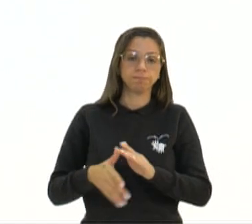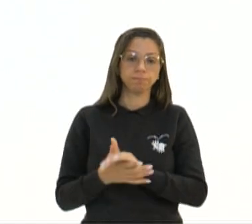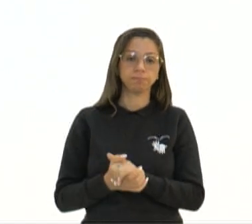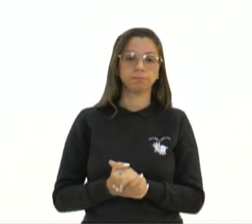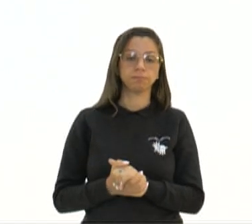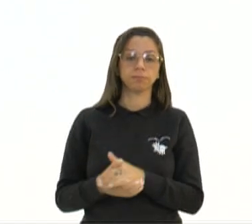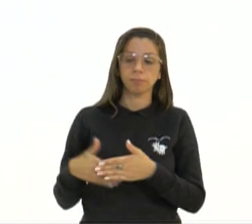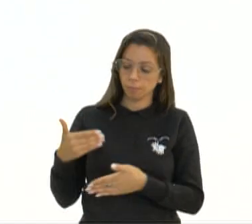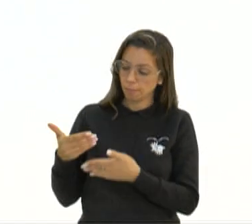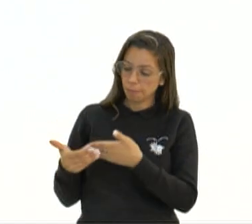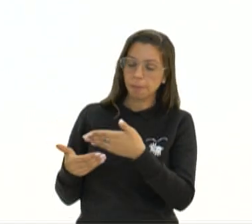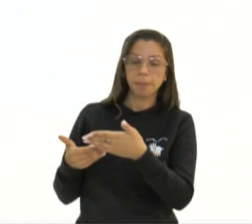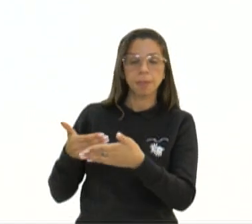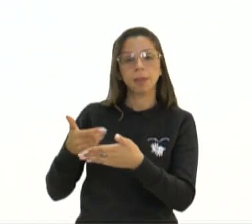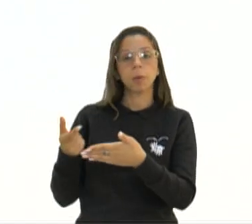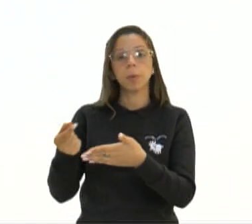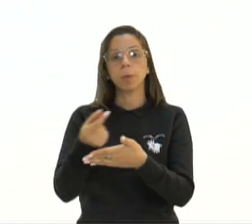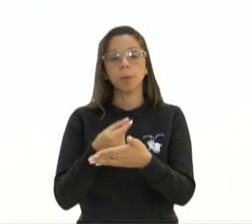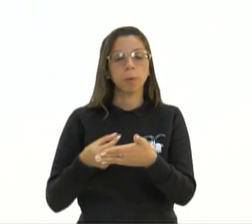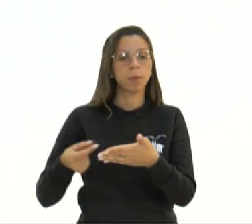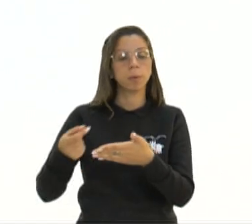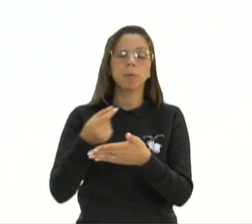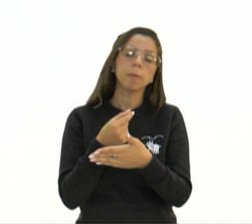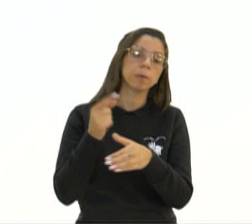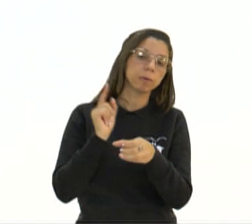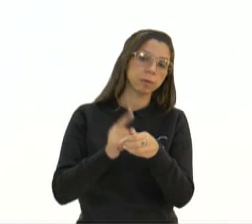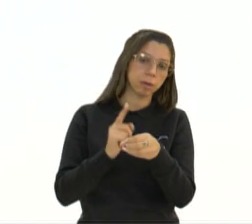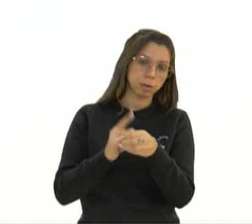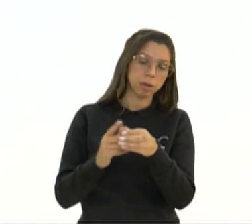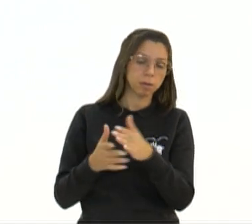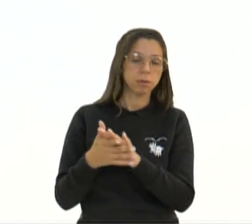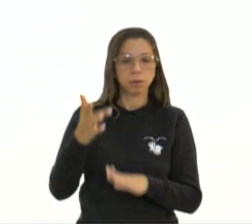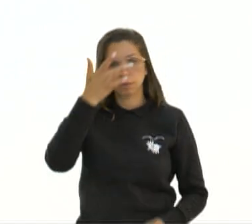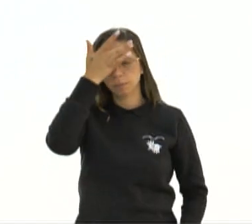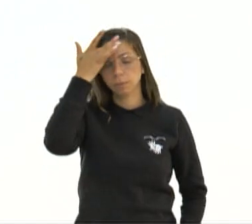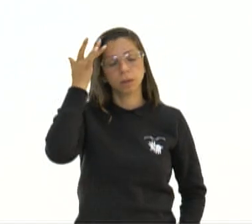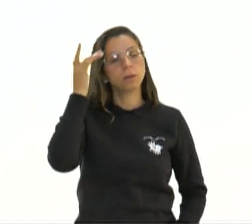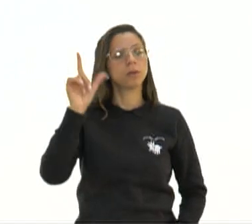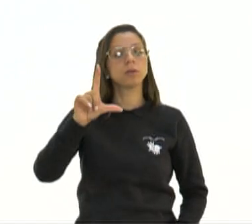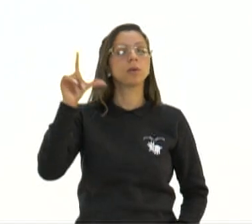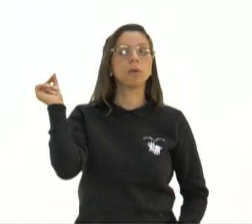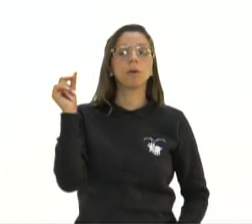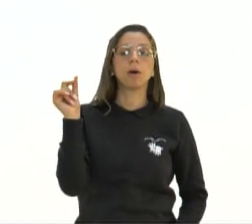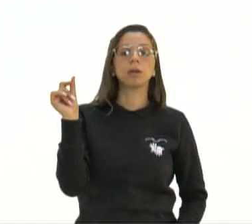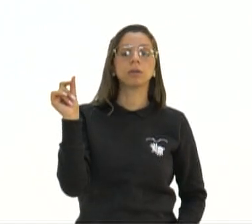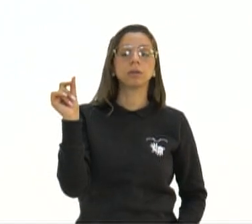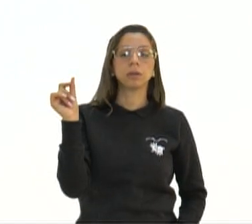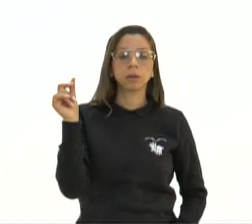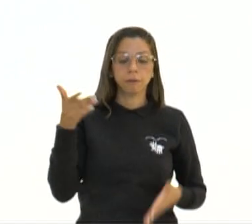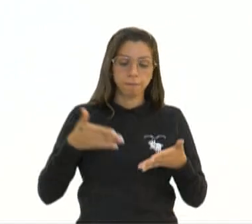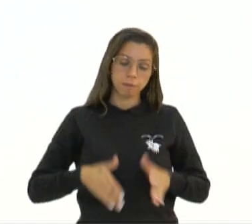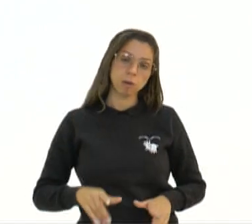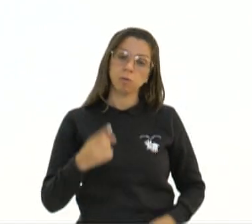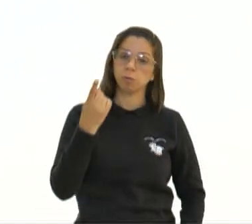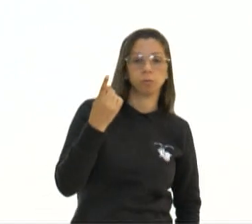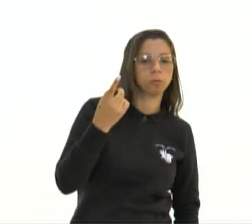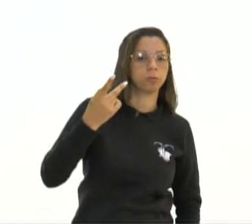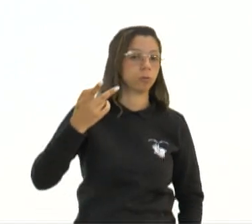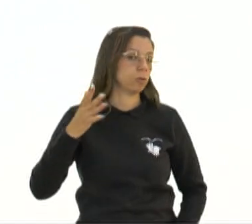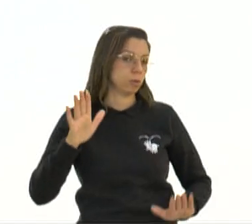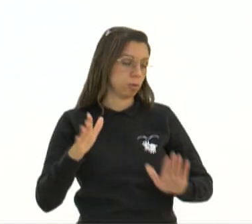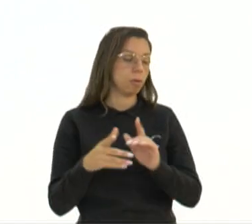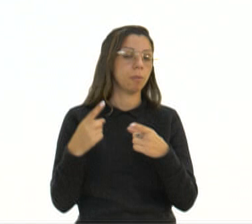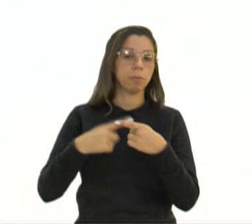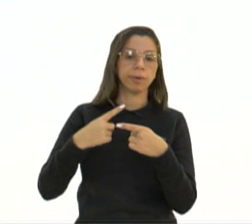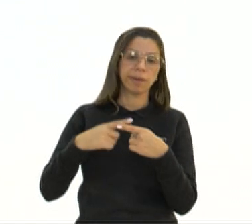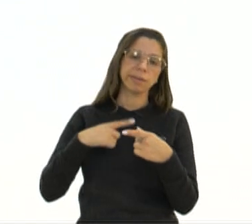certo desenvolvimento aí econômico na cidade, hoje as pessoas preferem ter menos filhos. A dificuldade